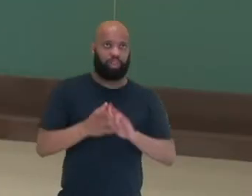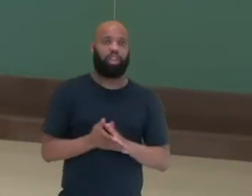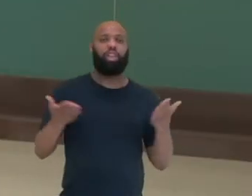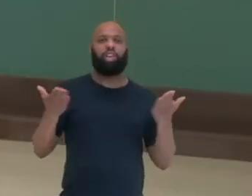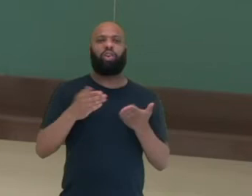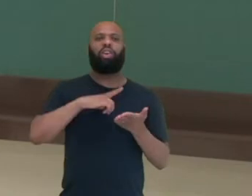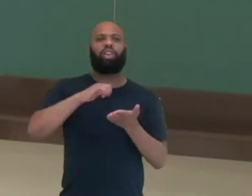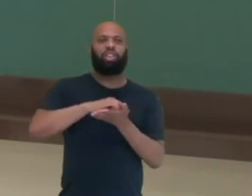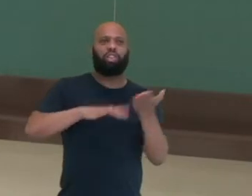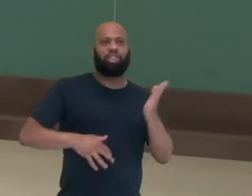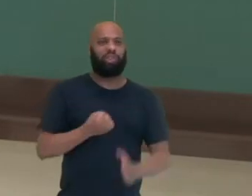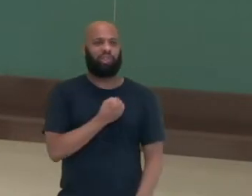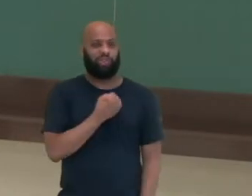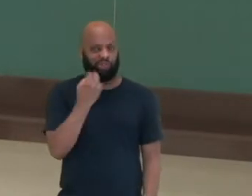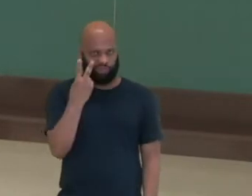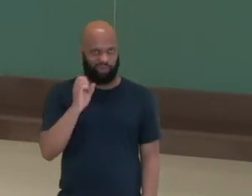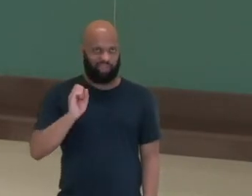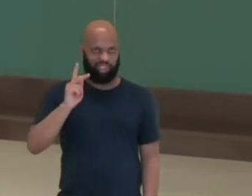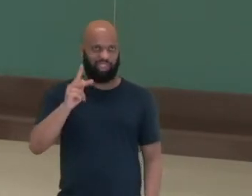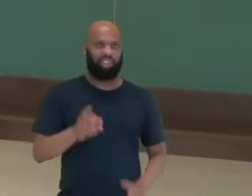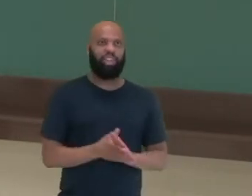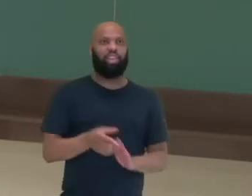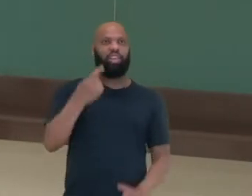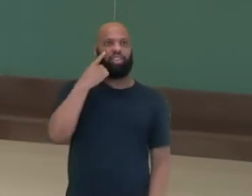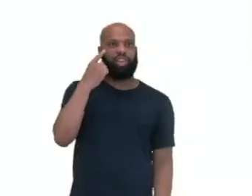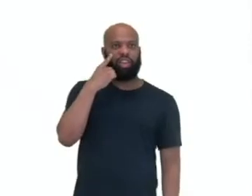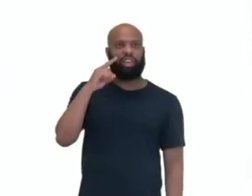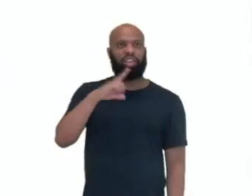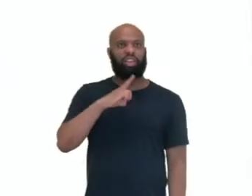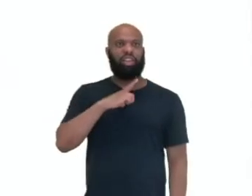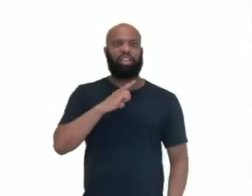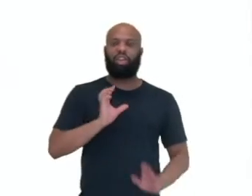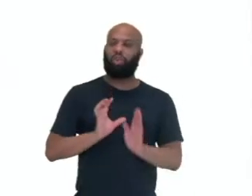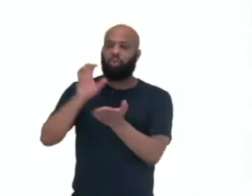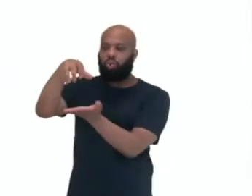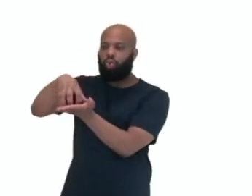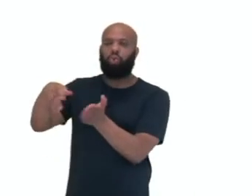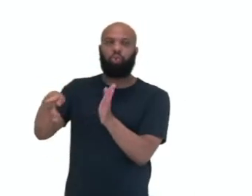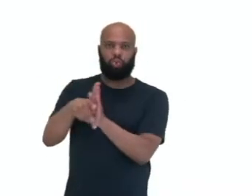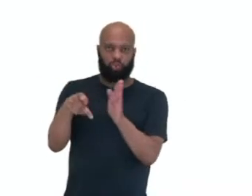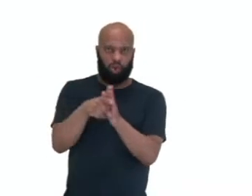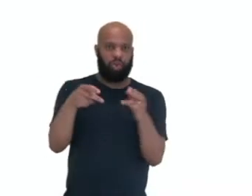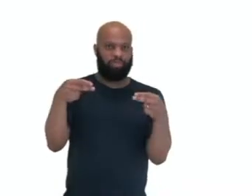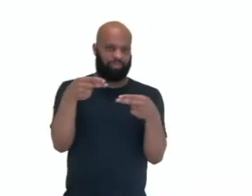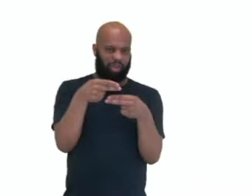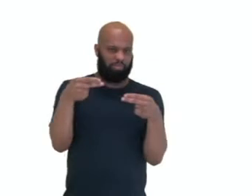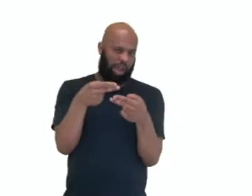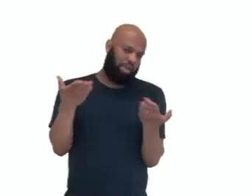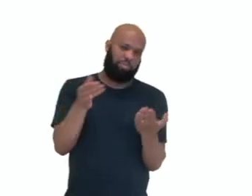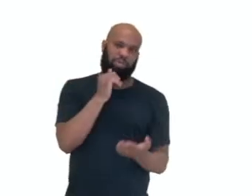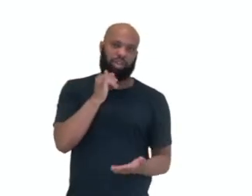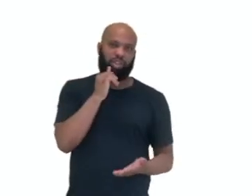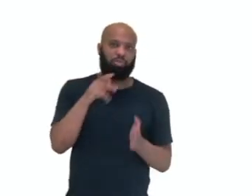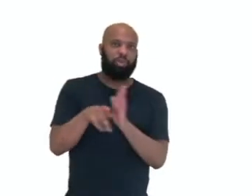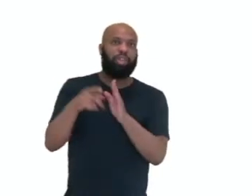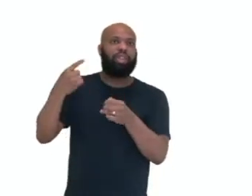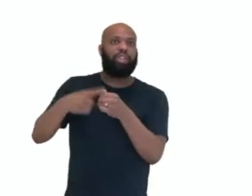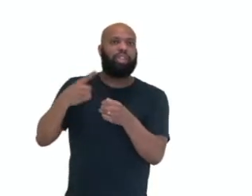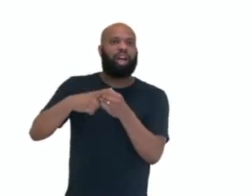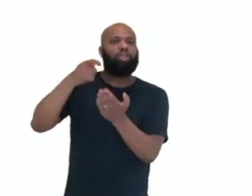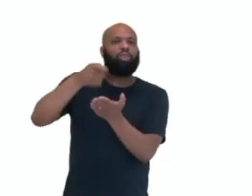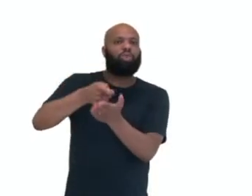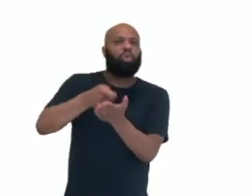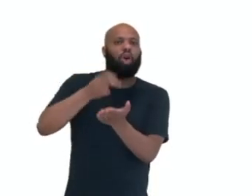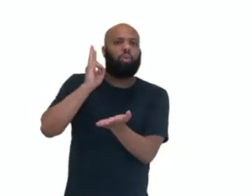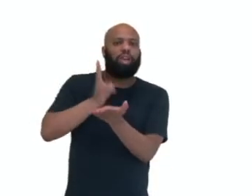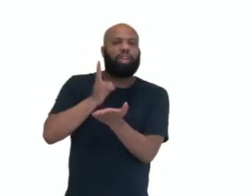né? E bora lá para mais uma atividade? Então, ó, a companhia de abastecimento de água de uma cidade cobra